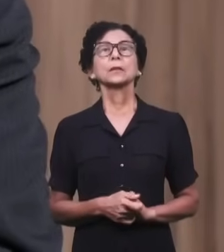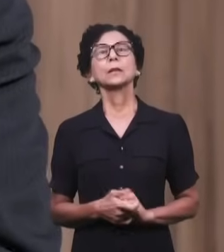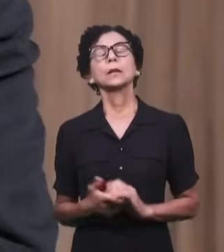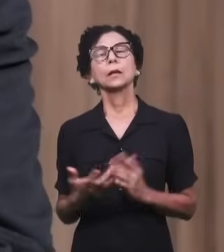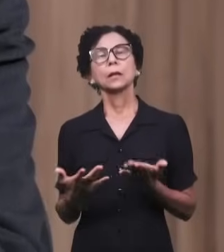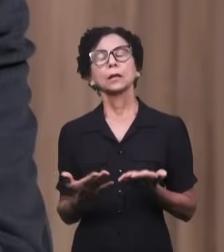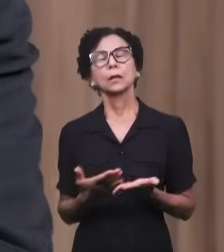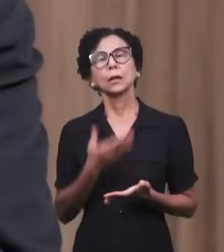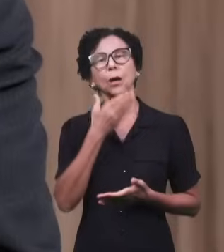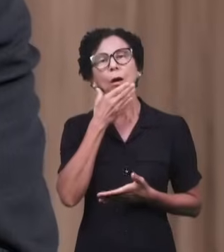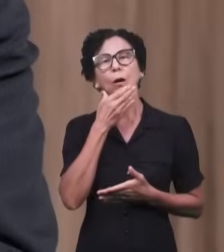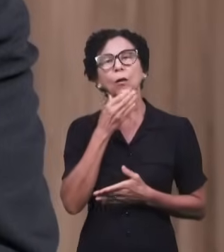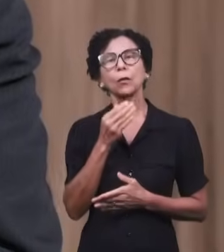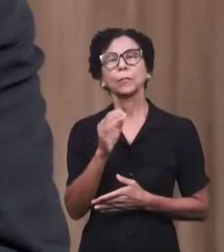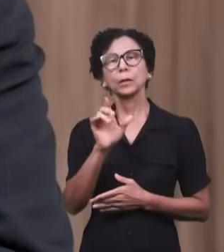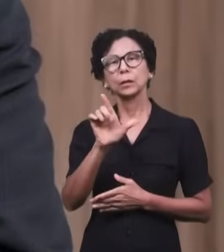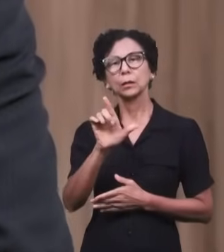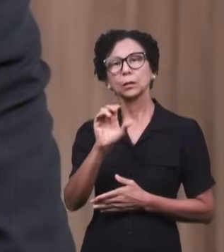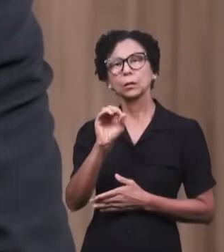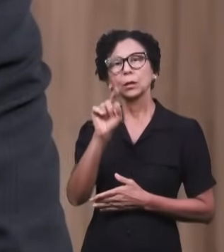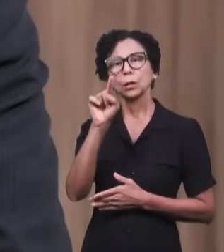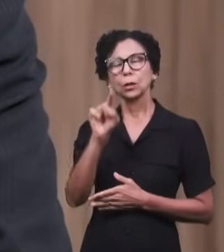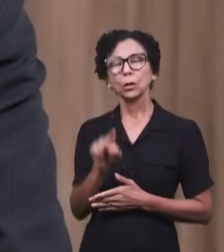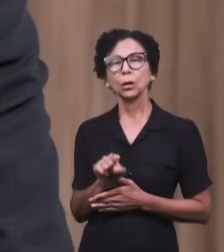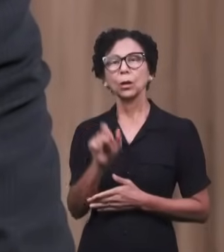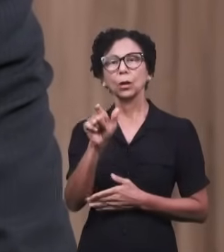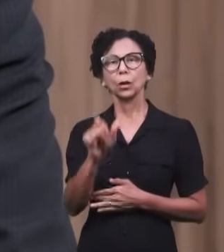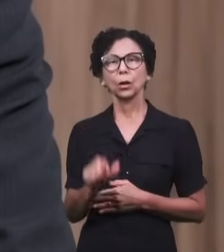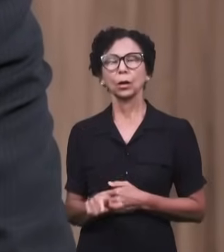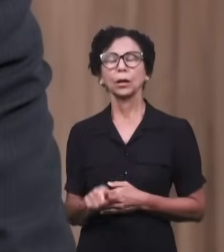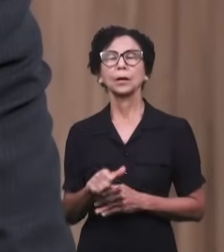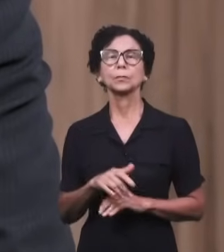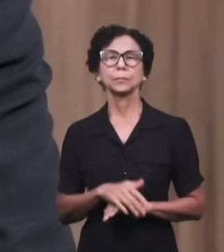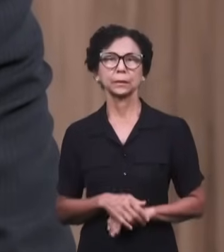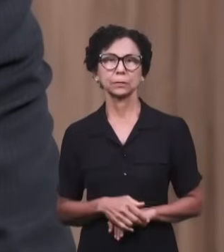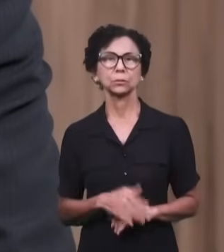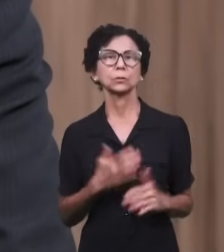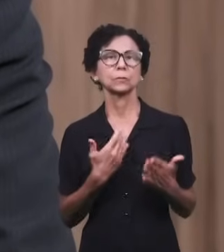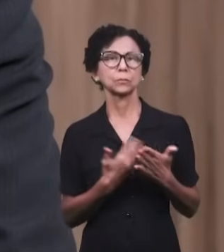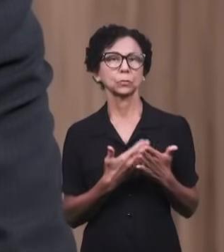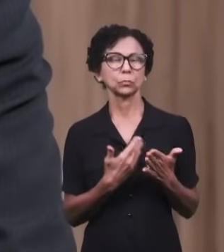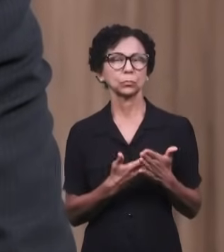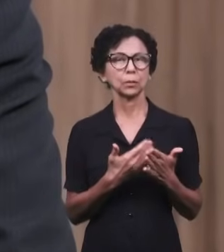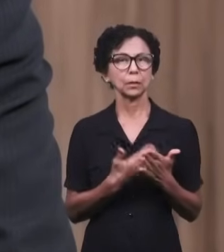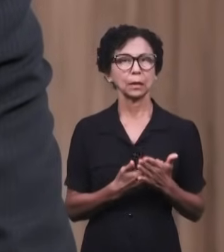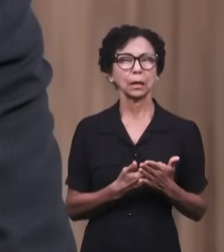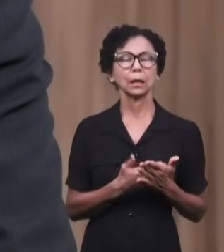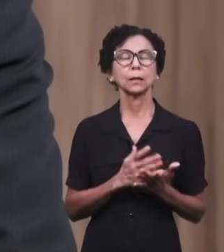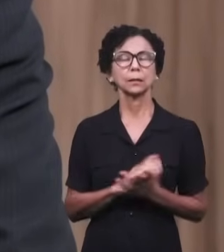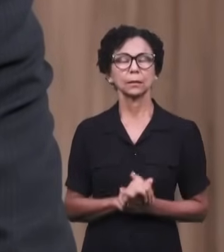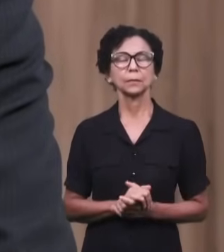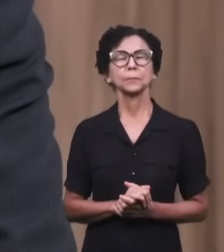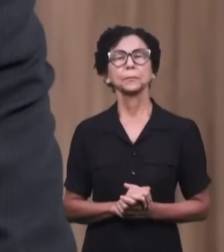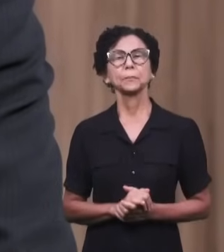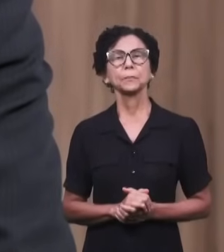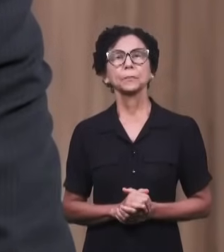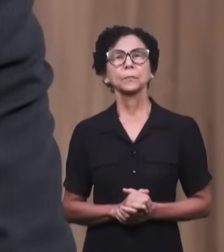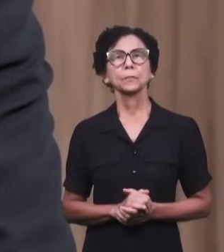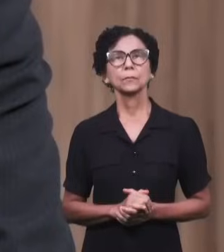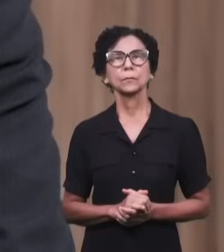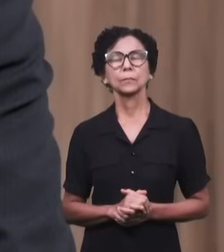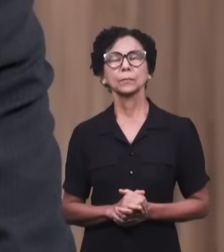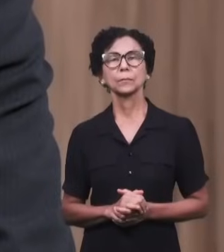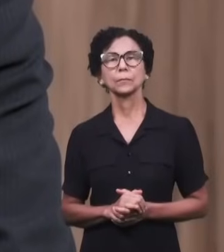sobre Ló. Então é o personagem hoje que nós vamos estudar aqui, meditar sobre ele, Ló